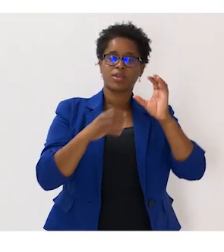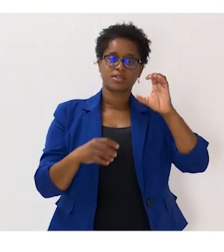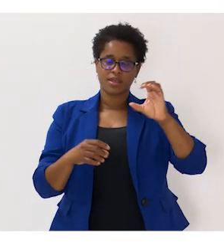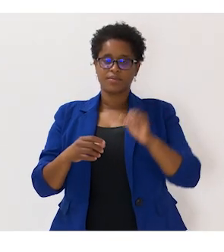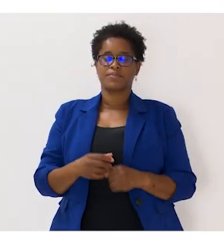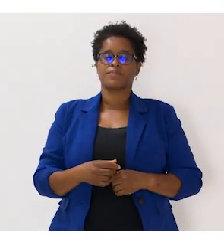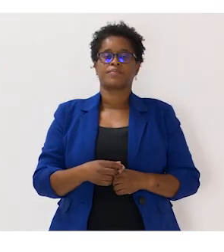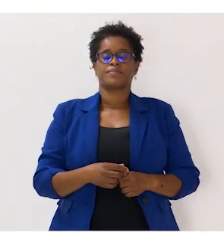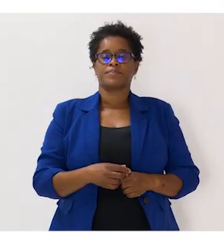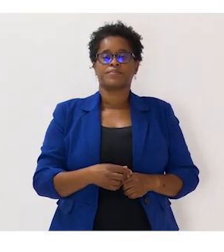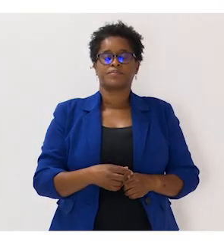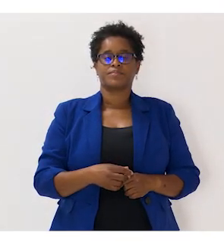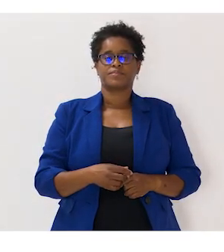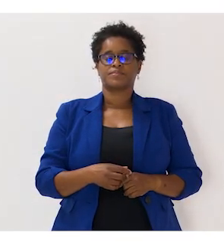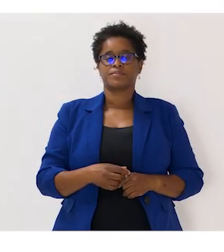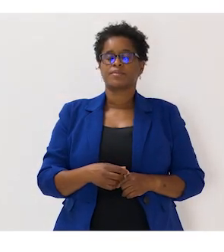C,